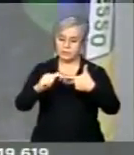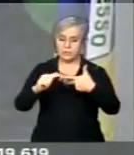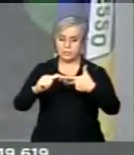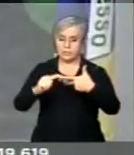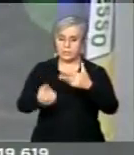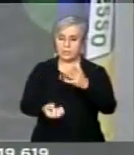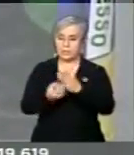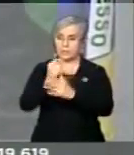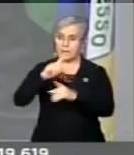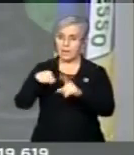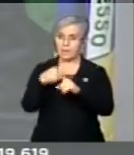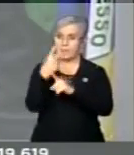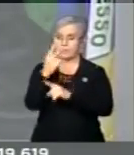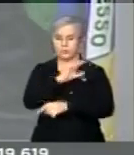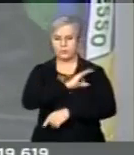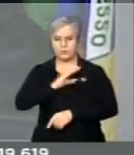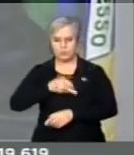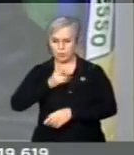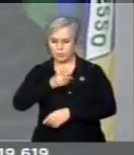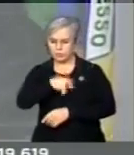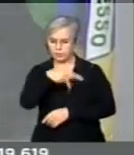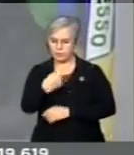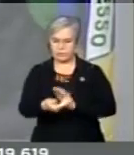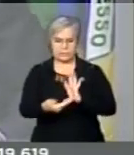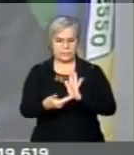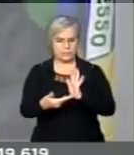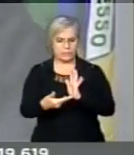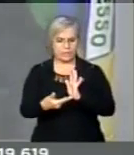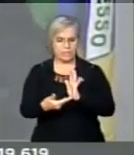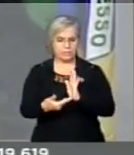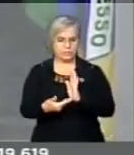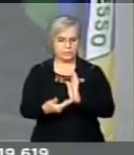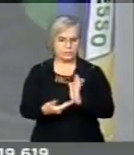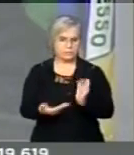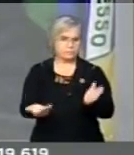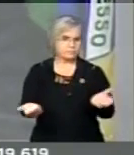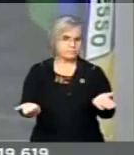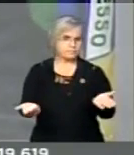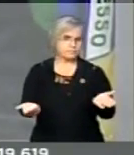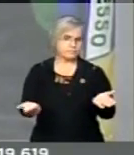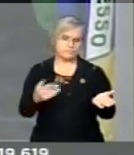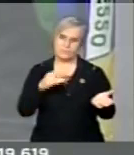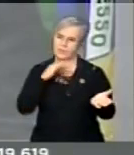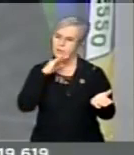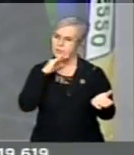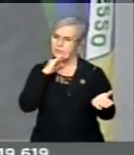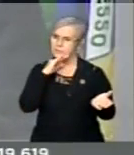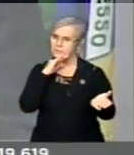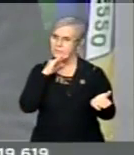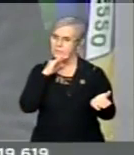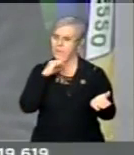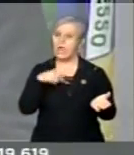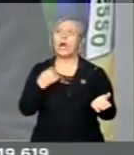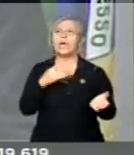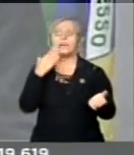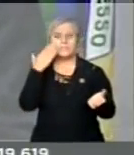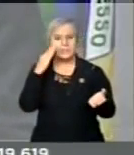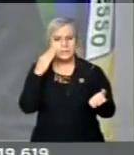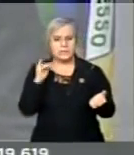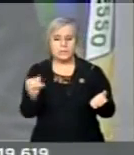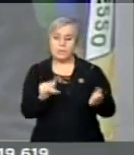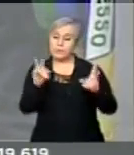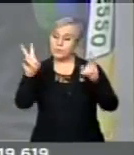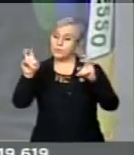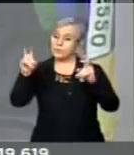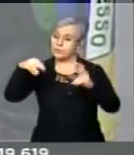2 comissões permanentes nessa casa, elas são ruins para o país e ruins para esse parlamento. Não que nós não entendamos o mérito